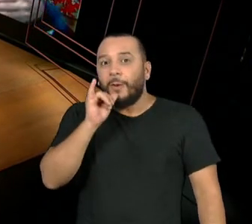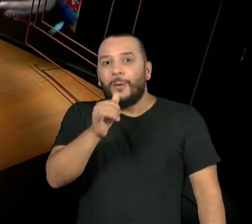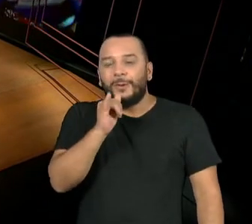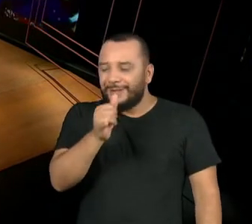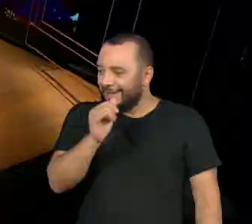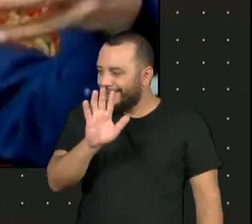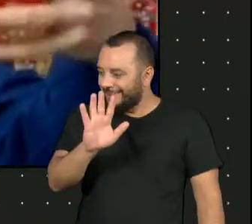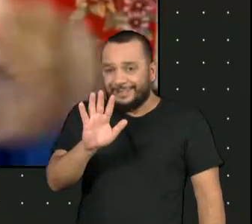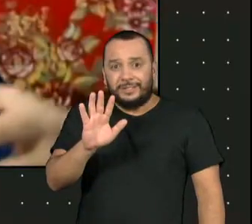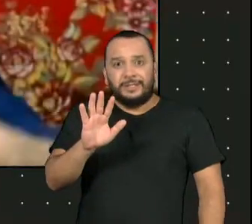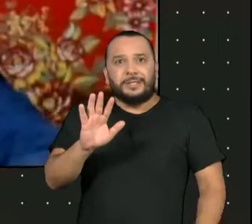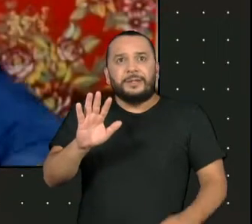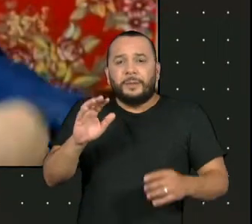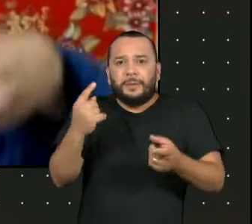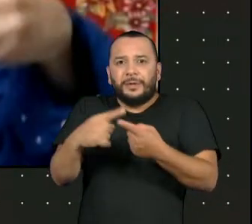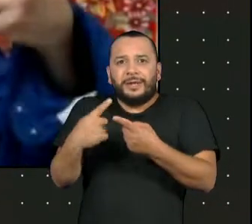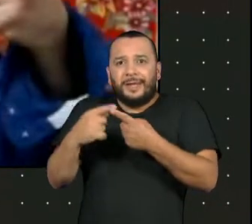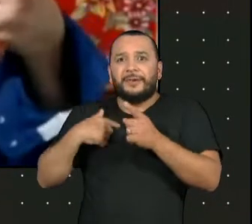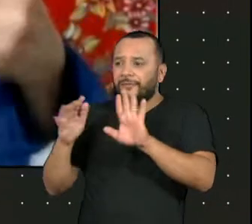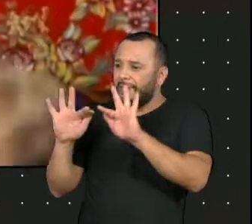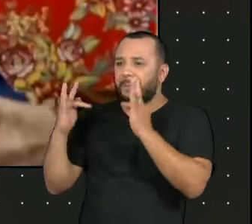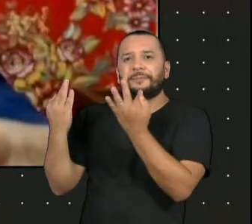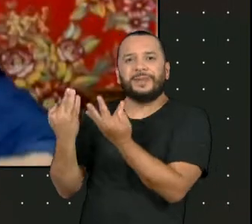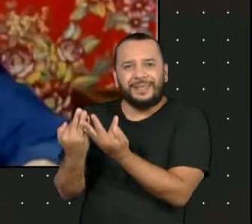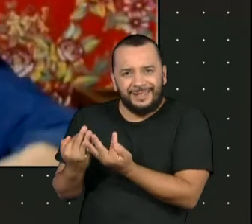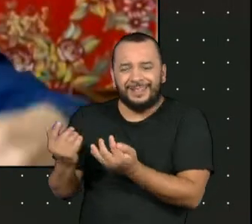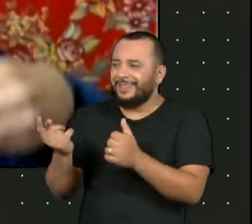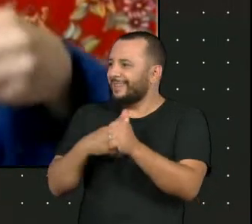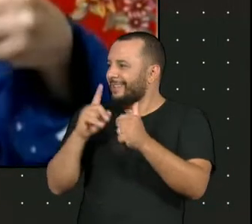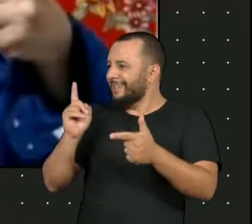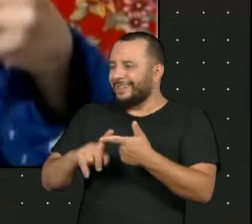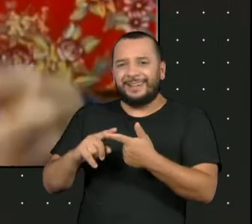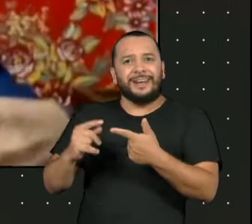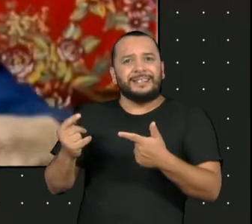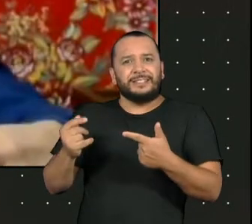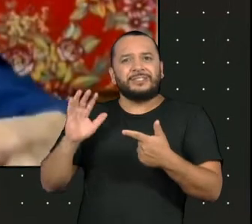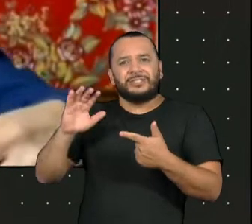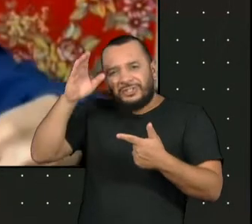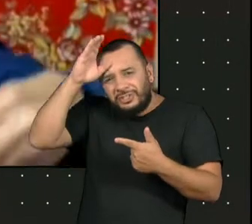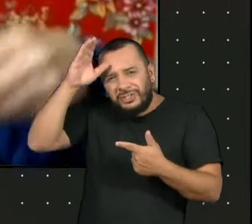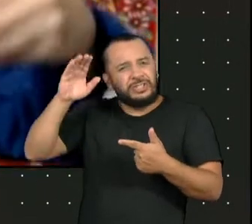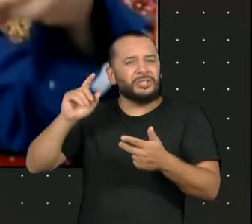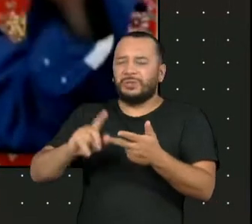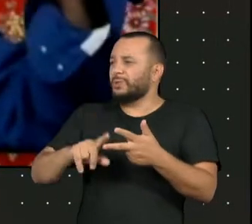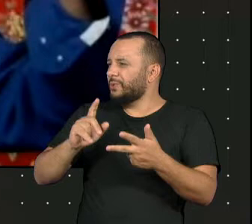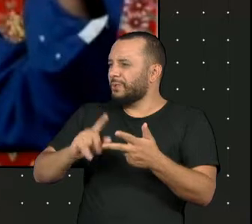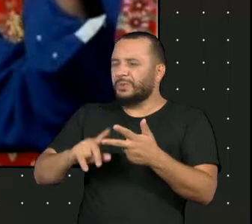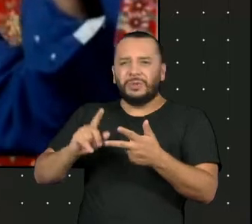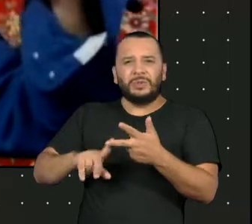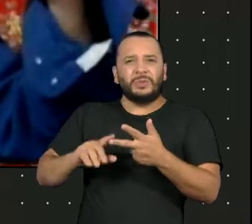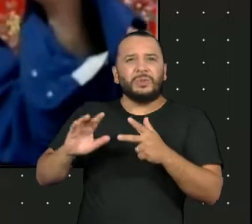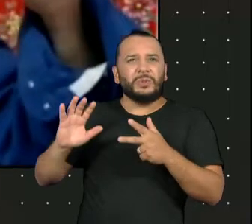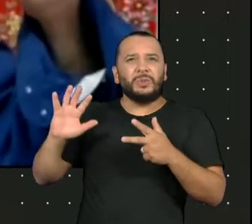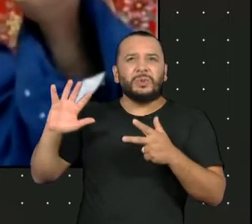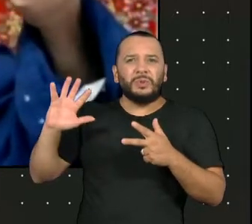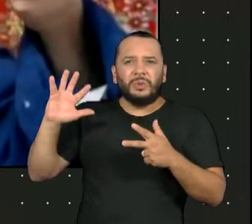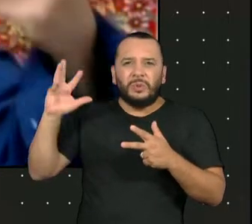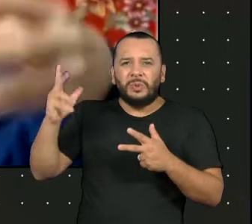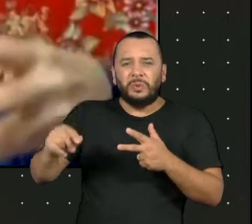frente, todos os parentes, todos os derentes, todos os tios que tinham